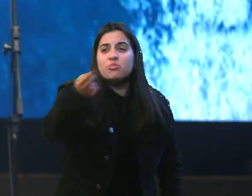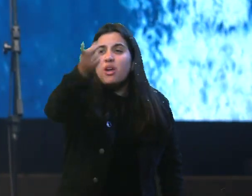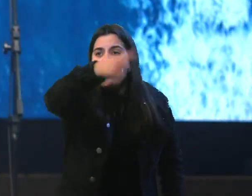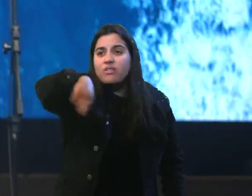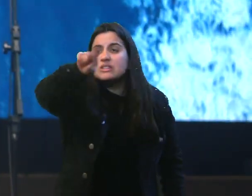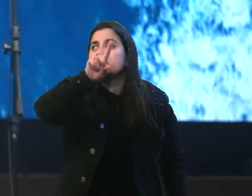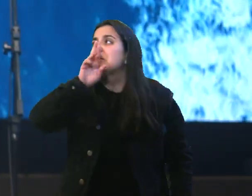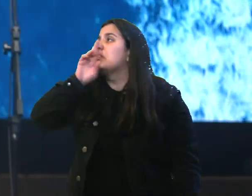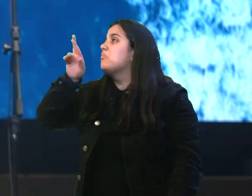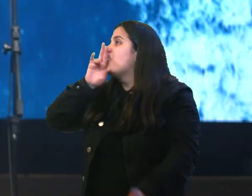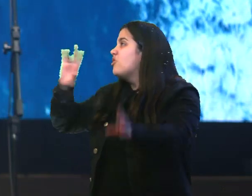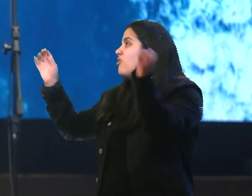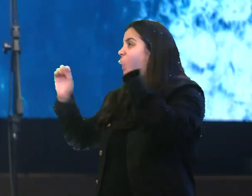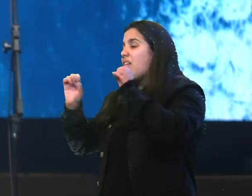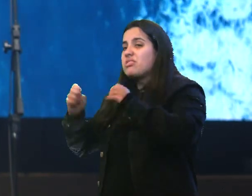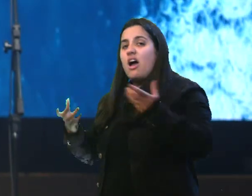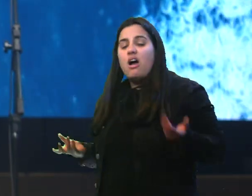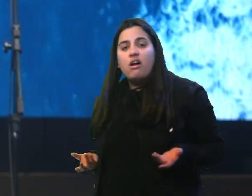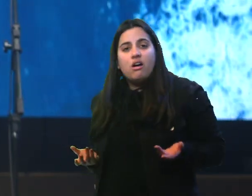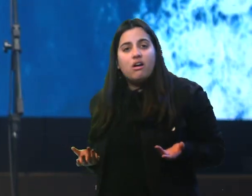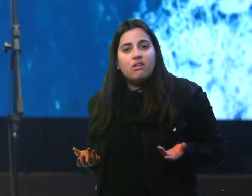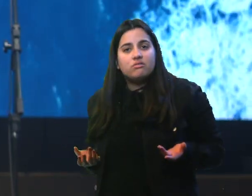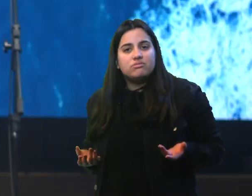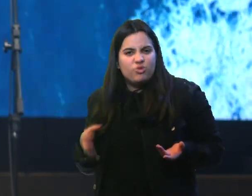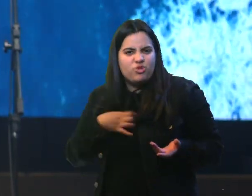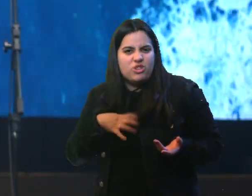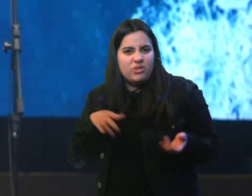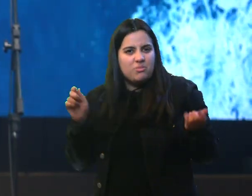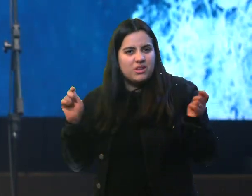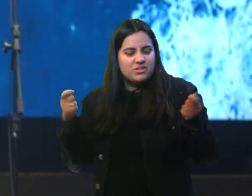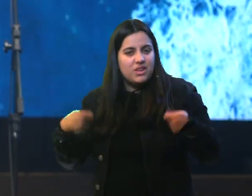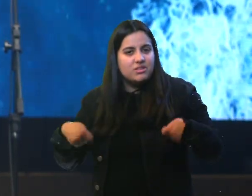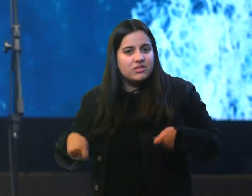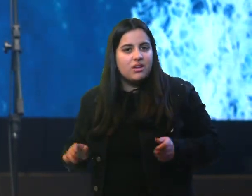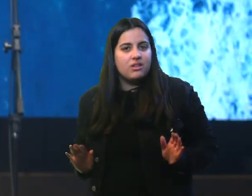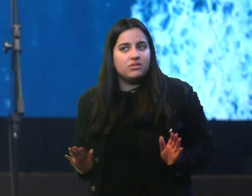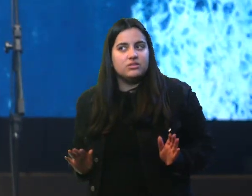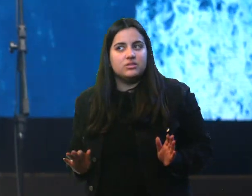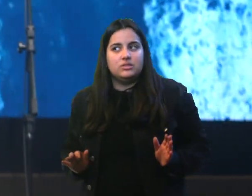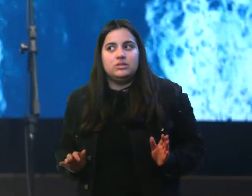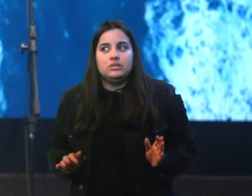tem respondido da forma como deveria,